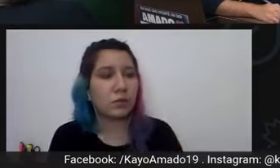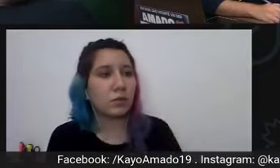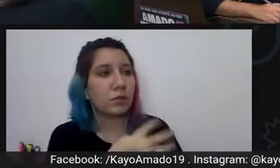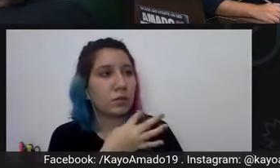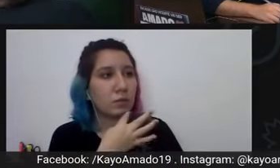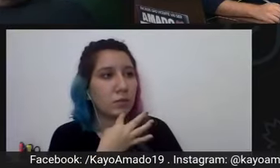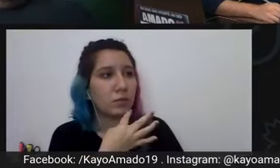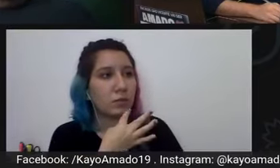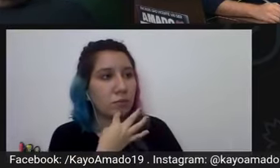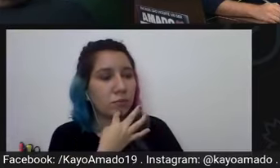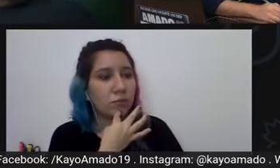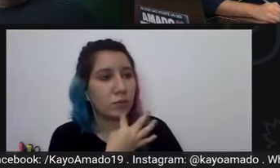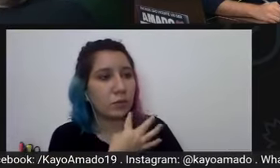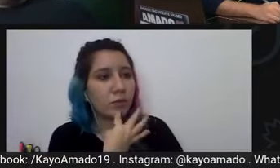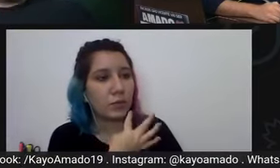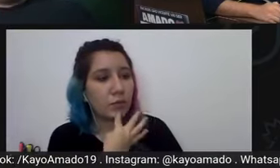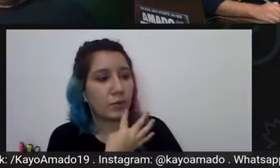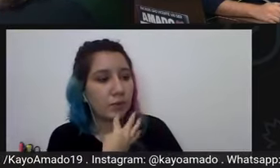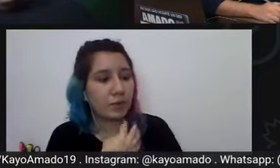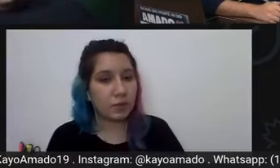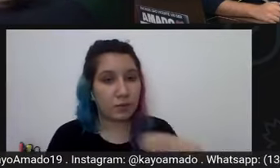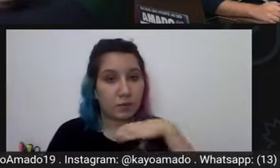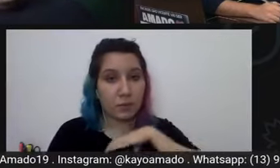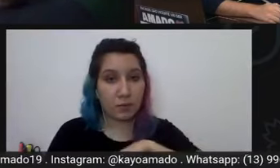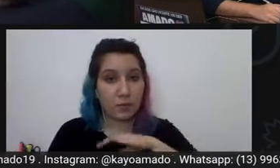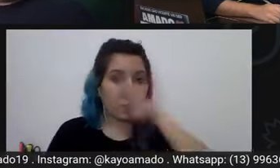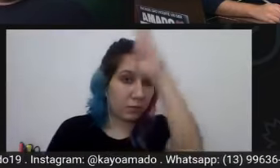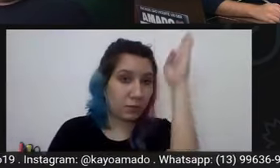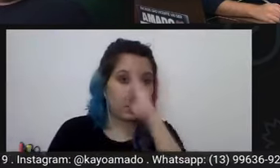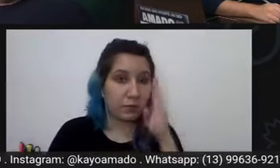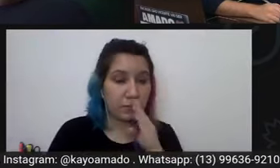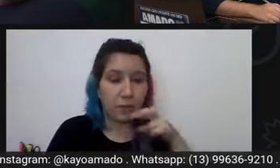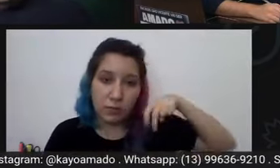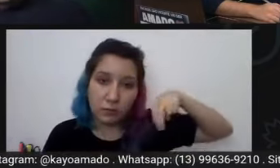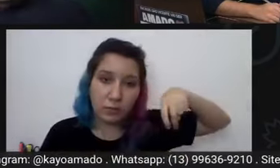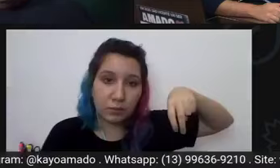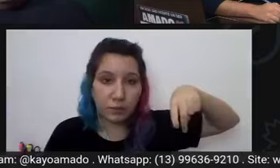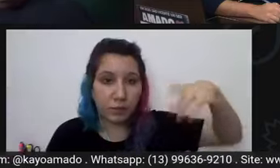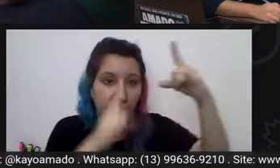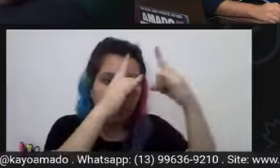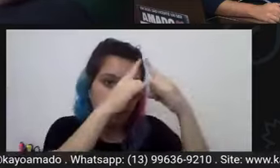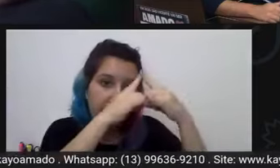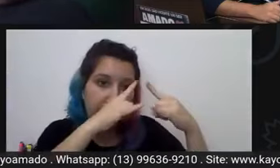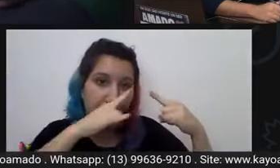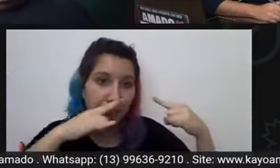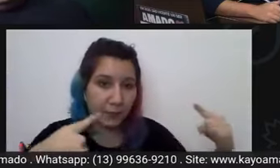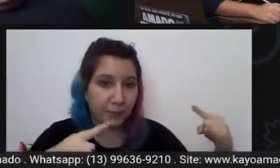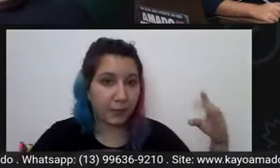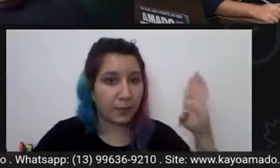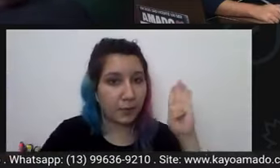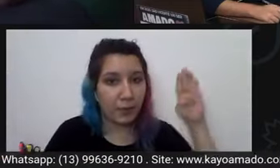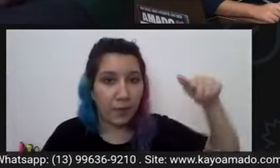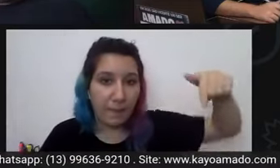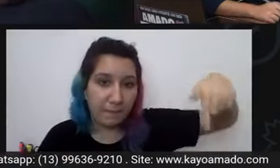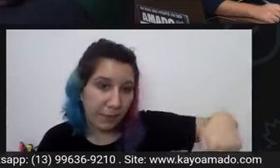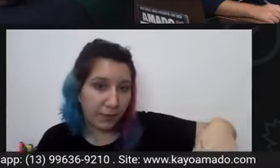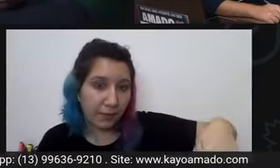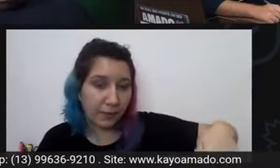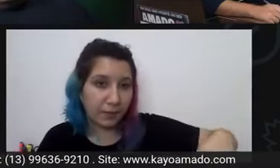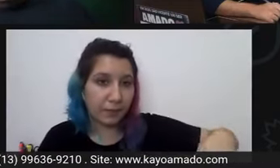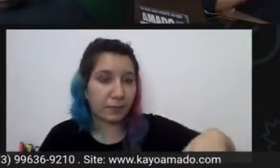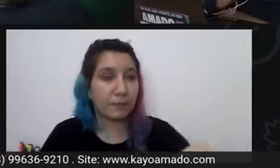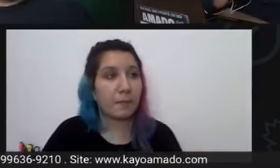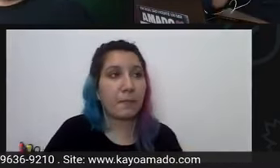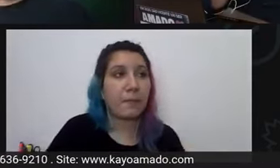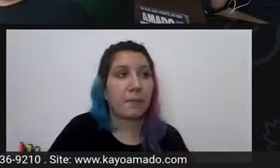ele passe por onde? Ele passa ali pelo Porto das Naus, passa pela Ponte Pêncil, pela Biquinha, pelo Marco